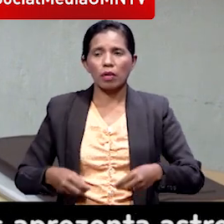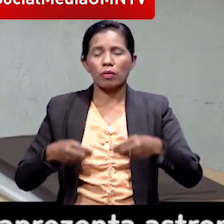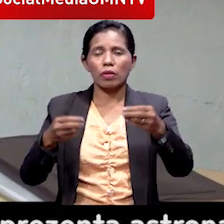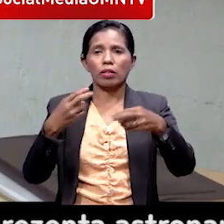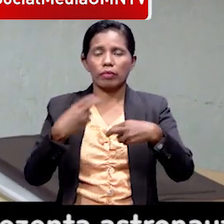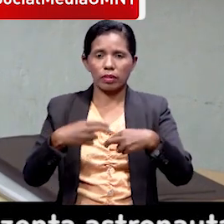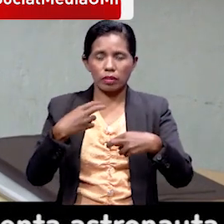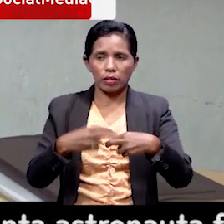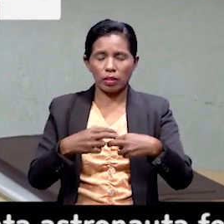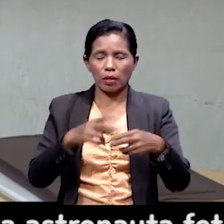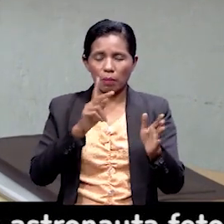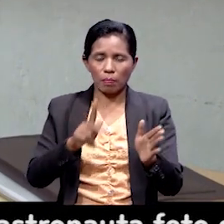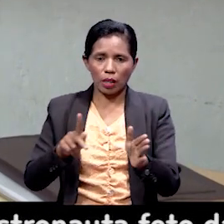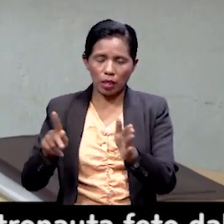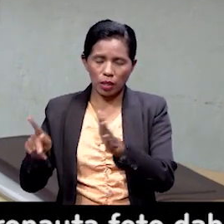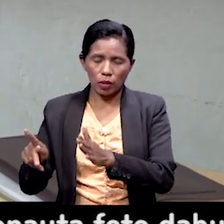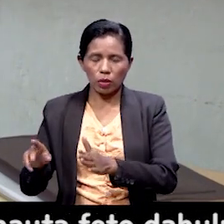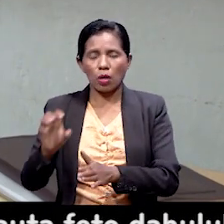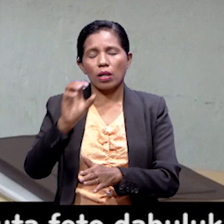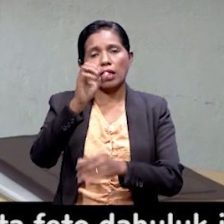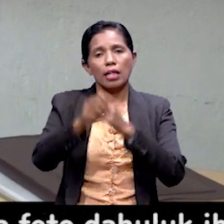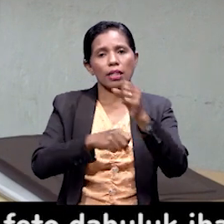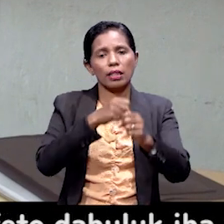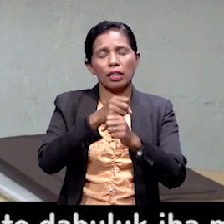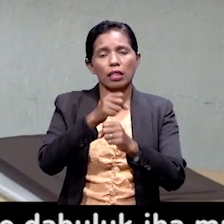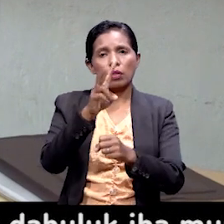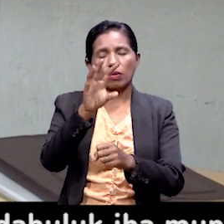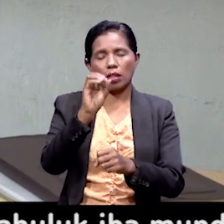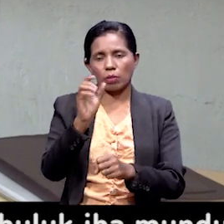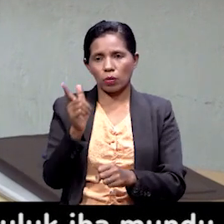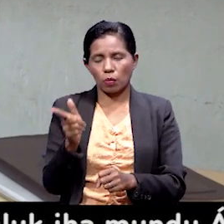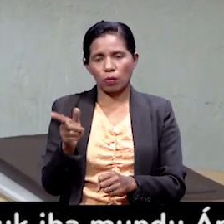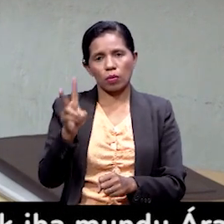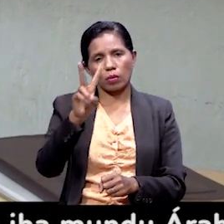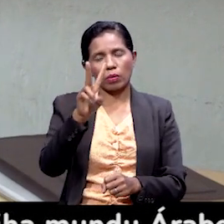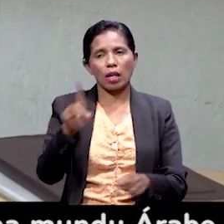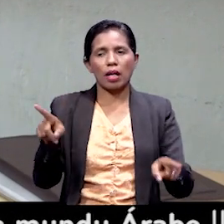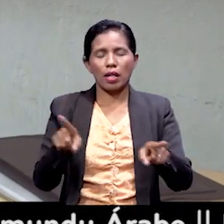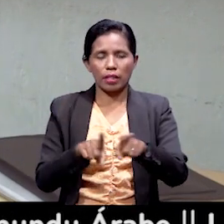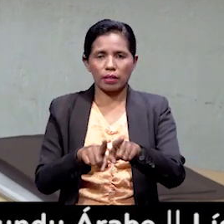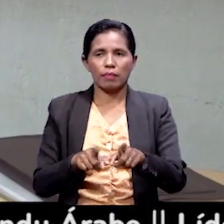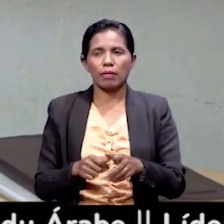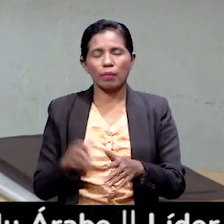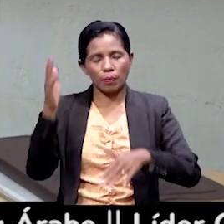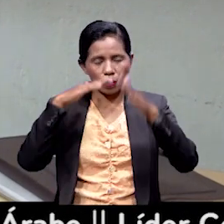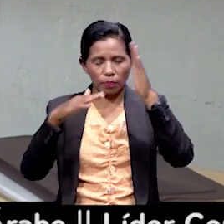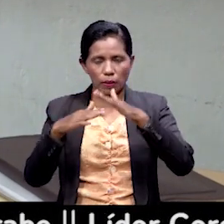ba plano orçamento ba tina 2022 idane ma khanesan sai hanesan problema itu